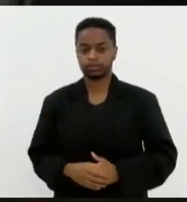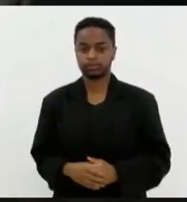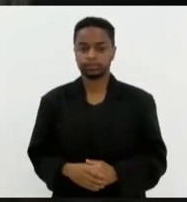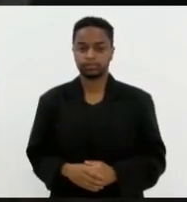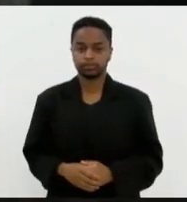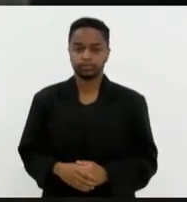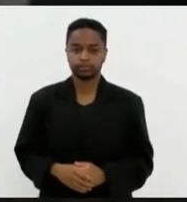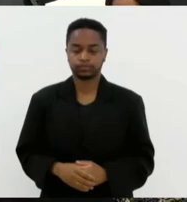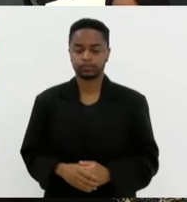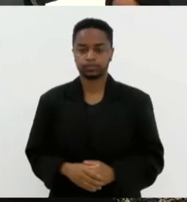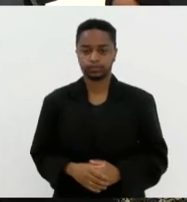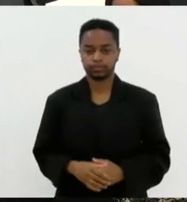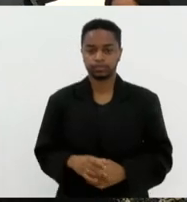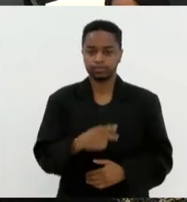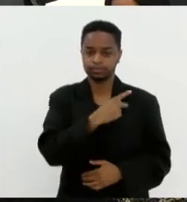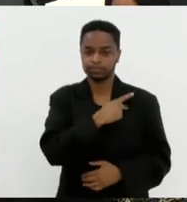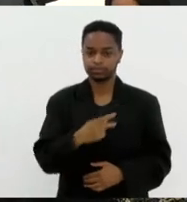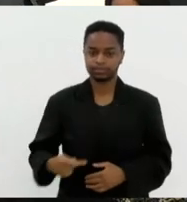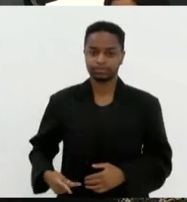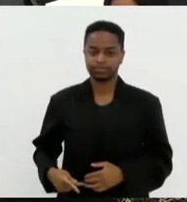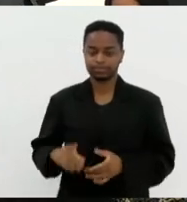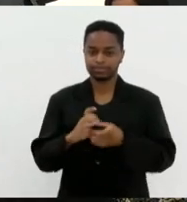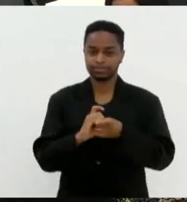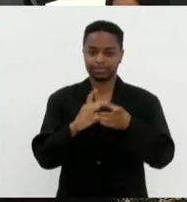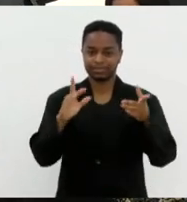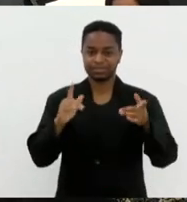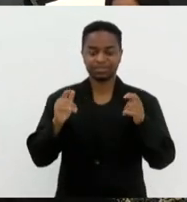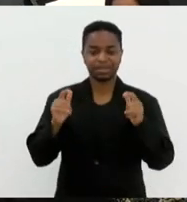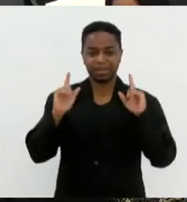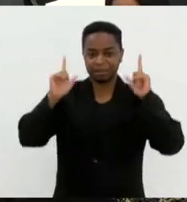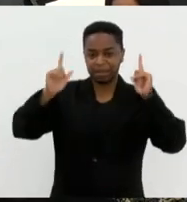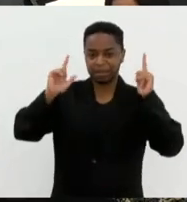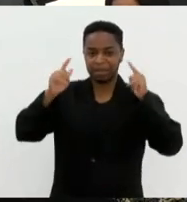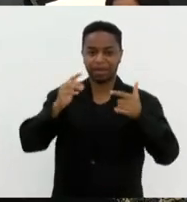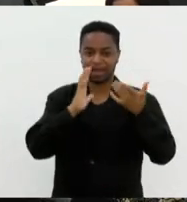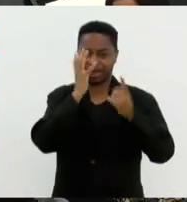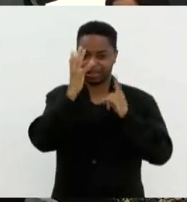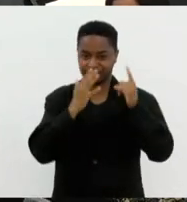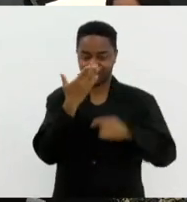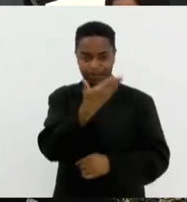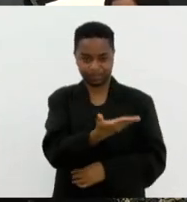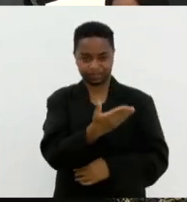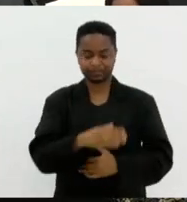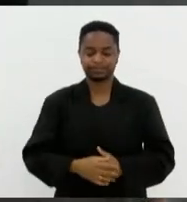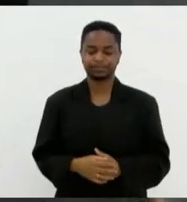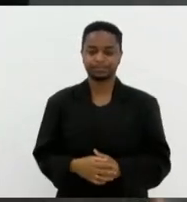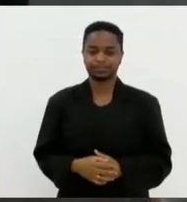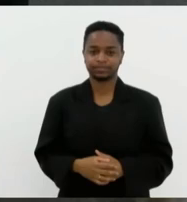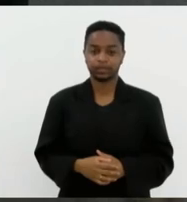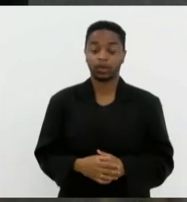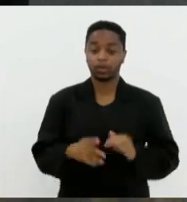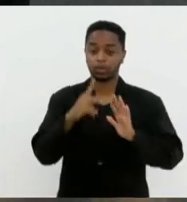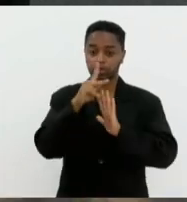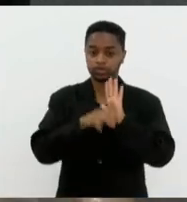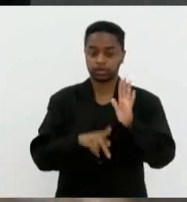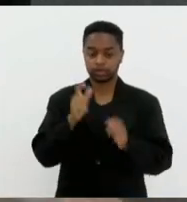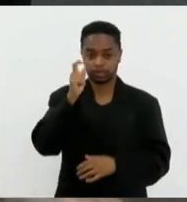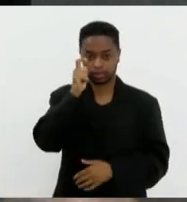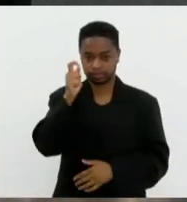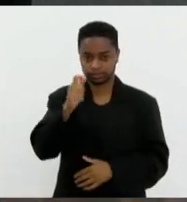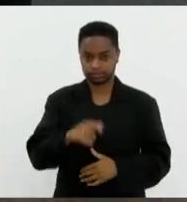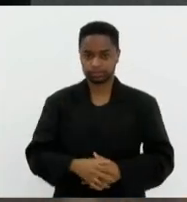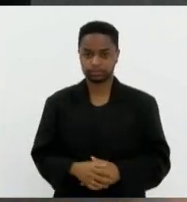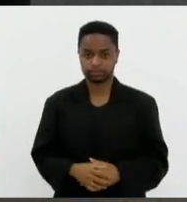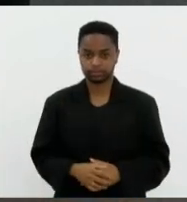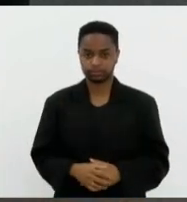Presidente Democrático Folião Rodrigo Bacelar. Olha, esse projeto, um projeto interessante.